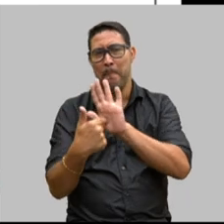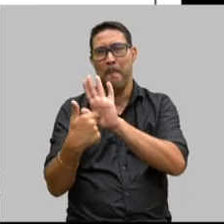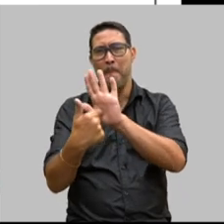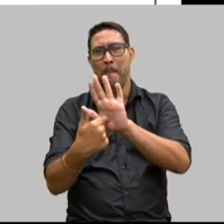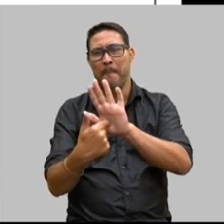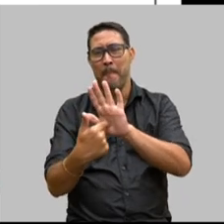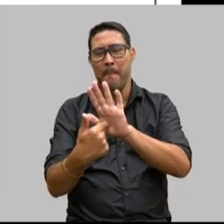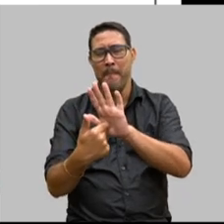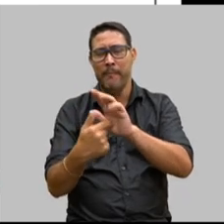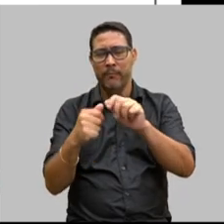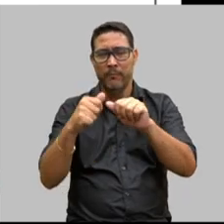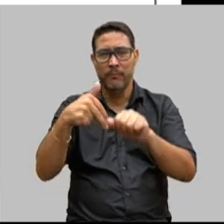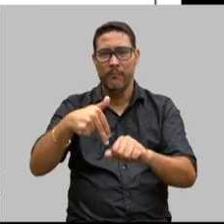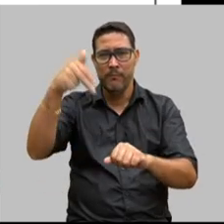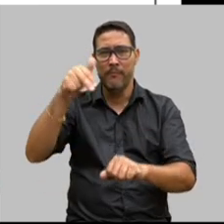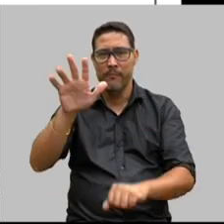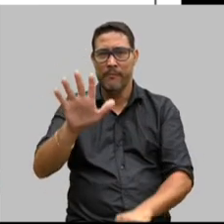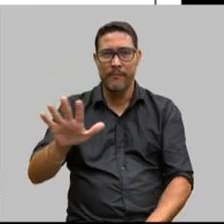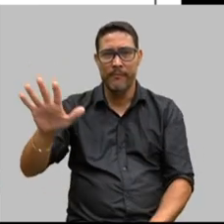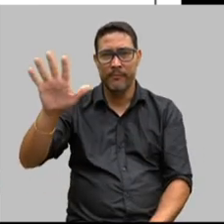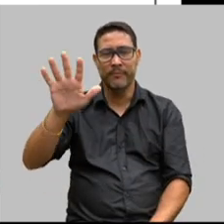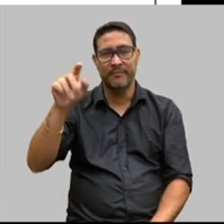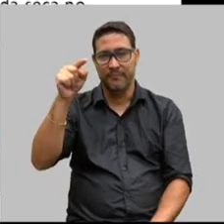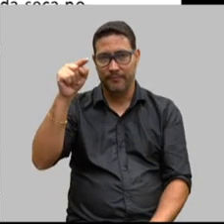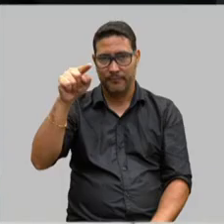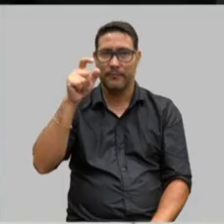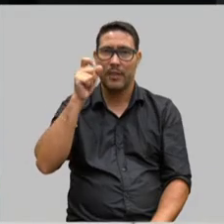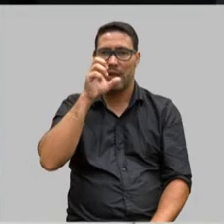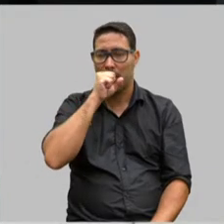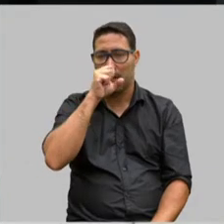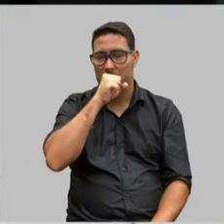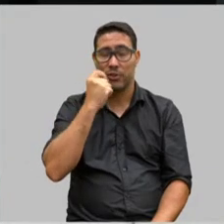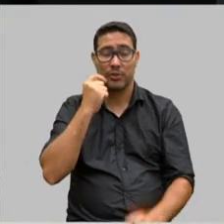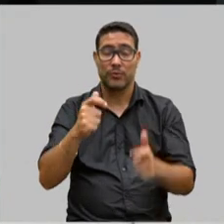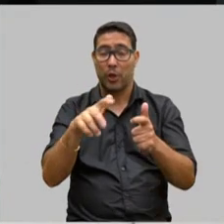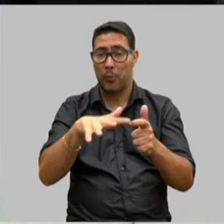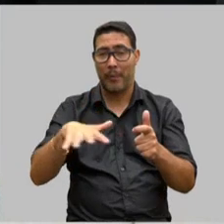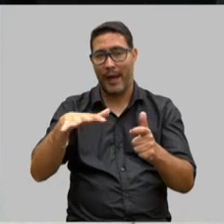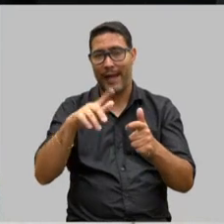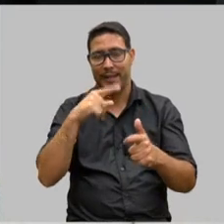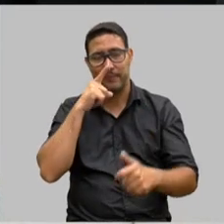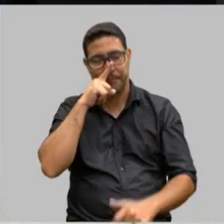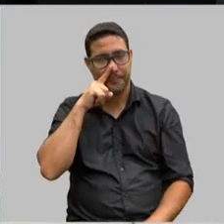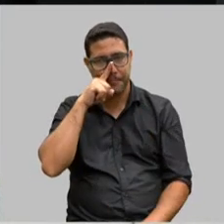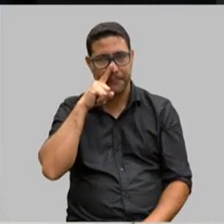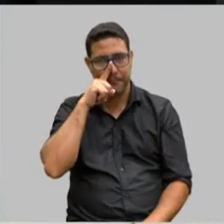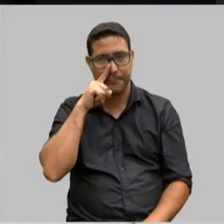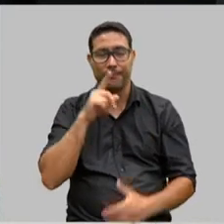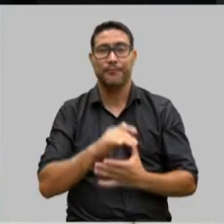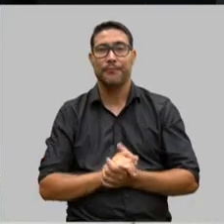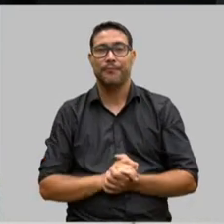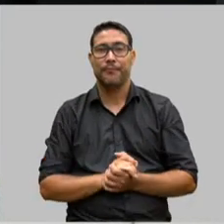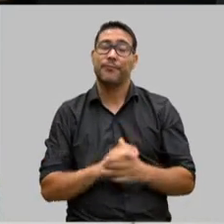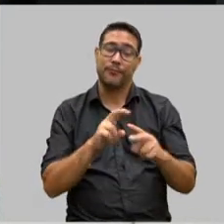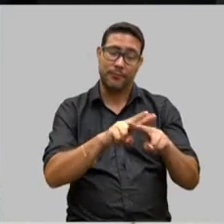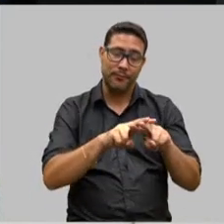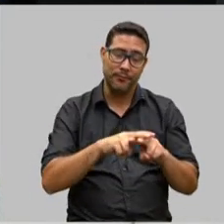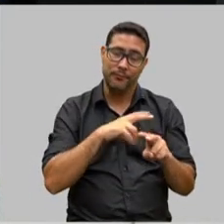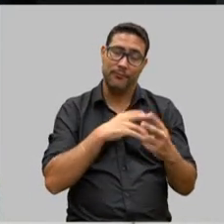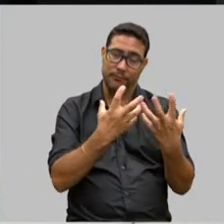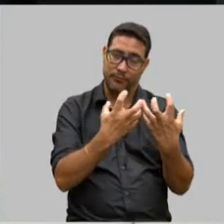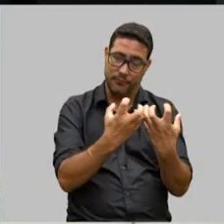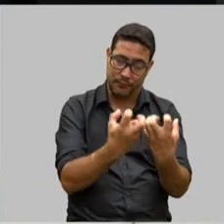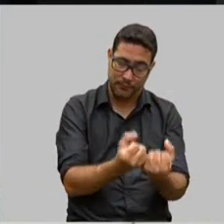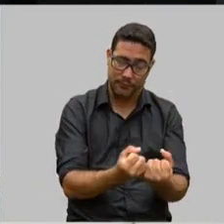laranja, sendo uma área muito vulnerável. Isso tudo associado a secas. Então, secas, prejuízos para a